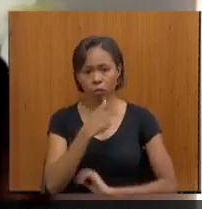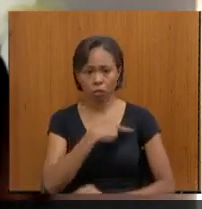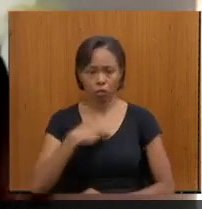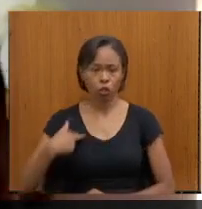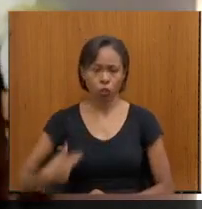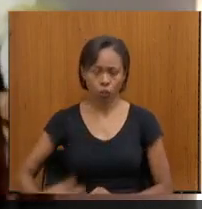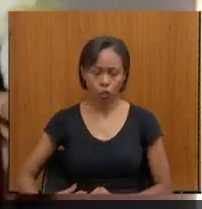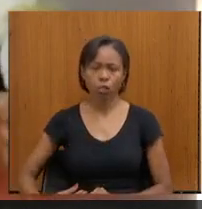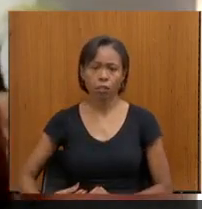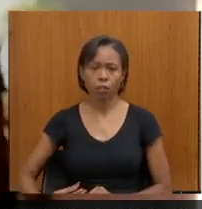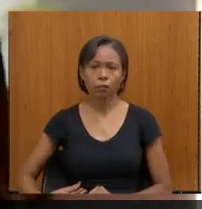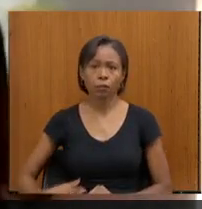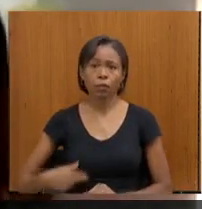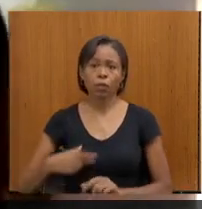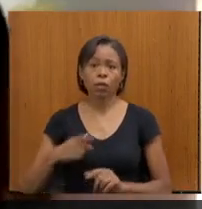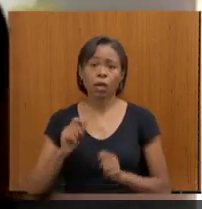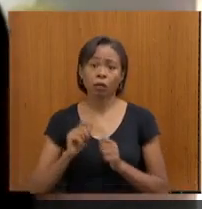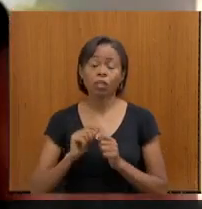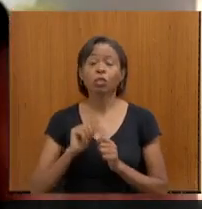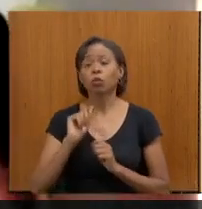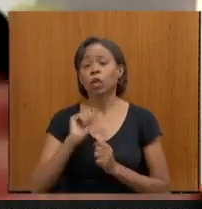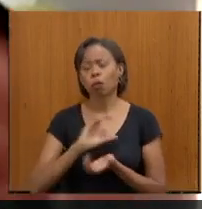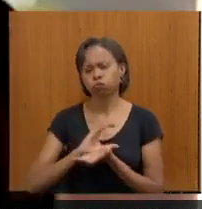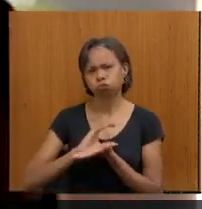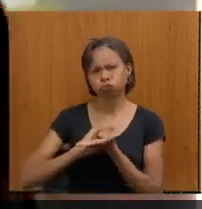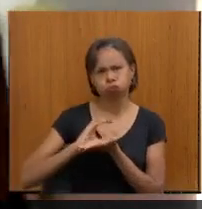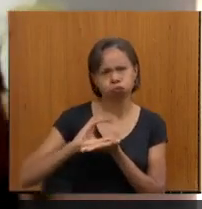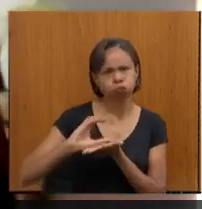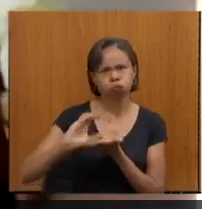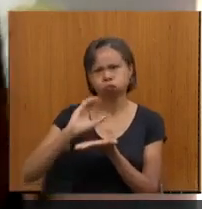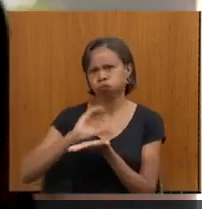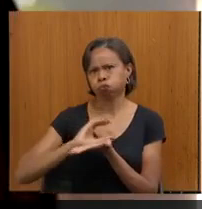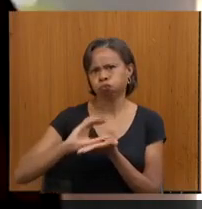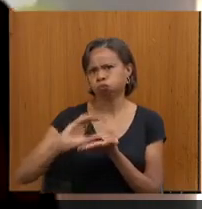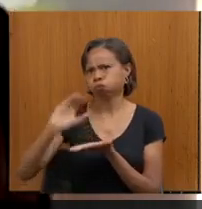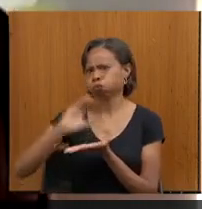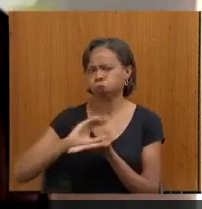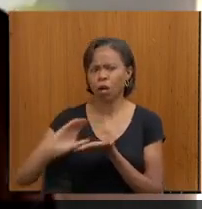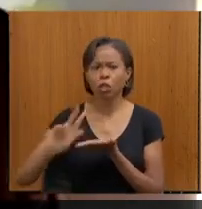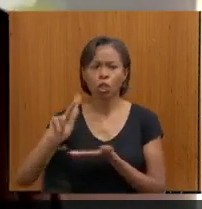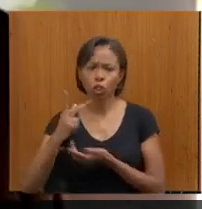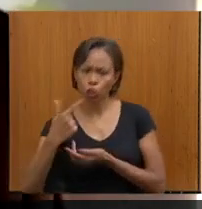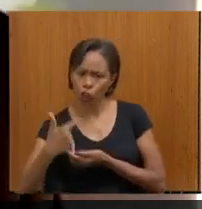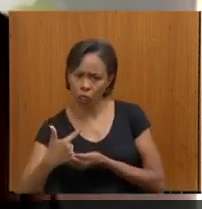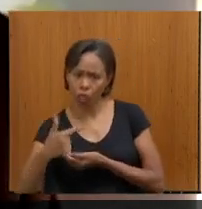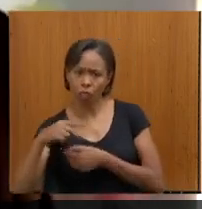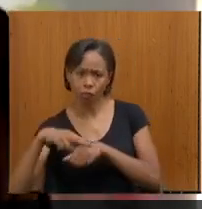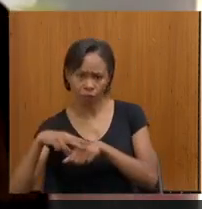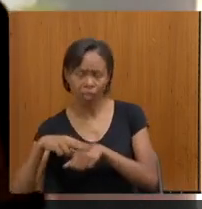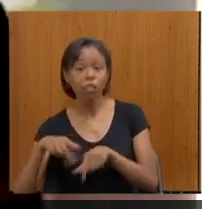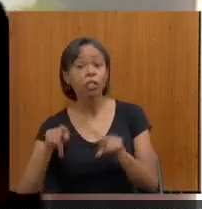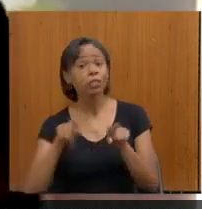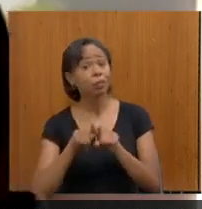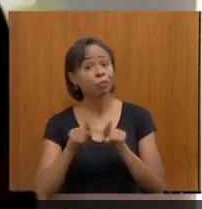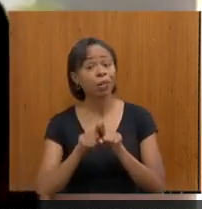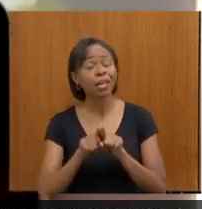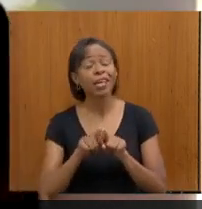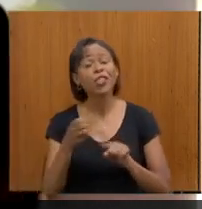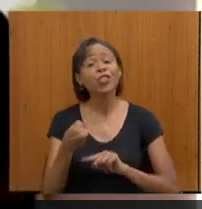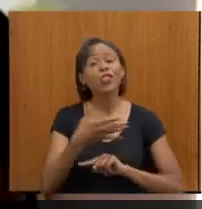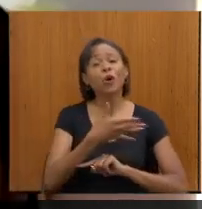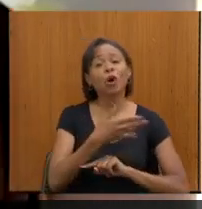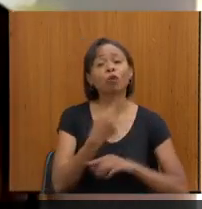está fazendo Mas isso cê besta não somente hidrogênio ver por exemplo a China tá e inventou uma nova